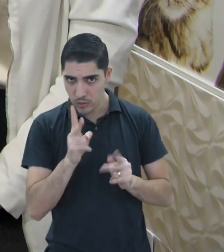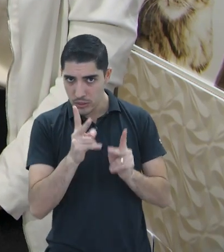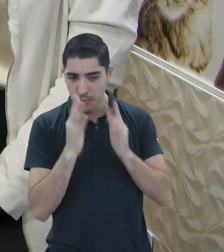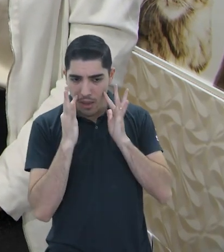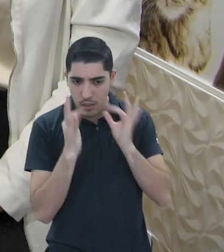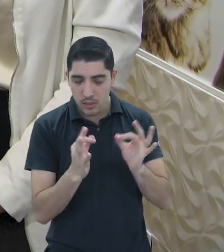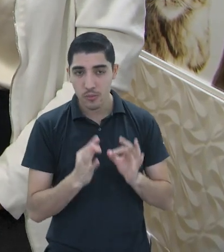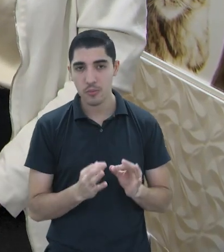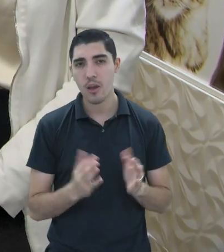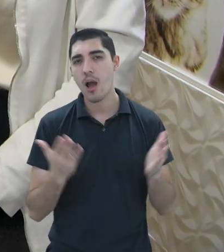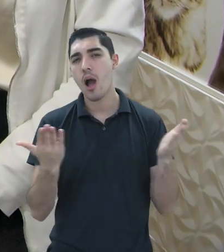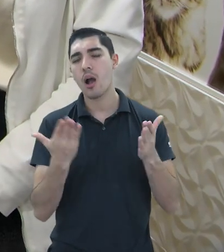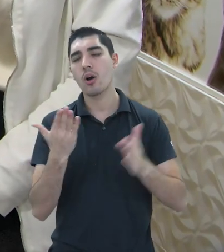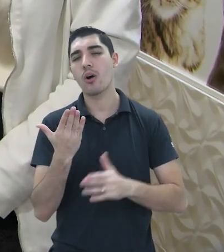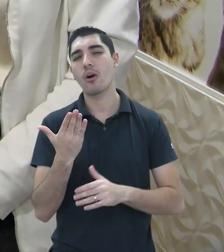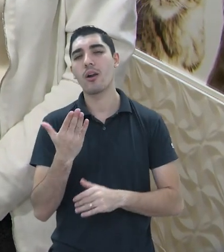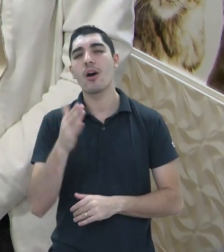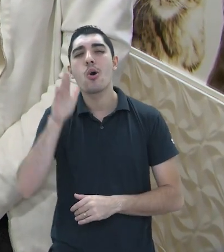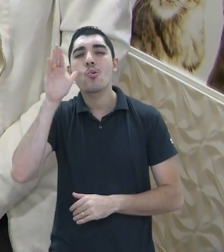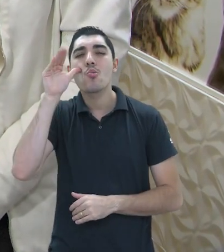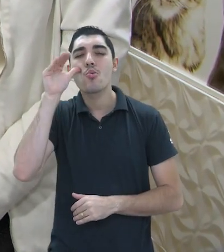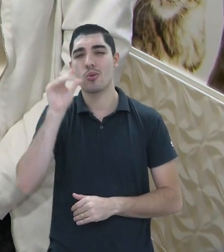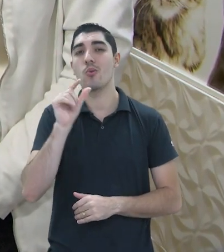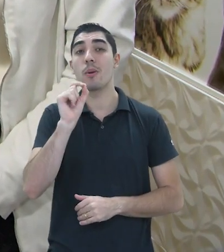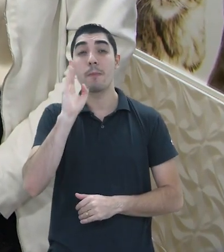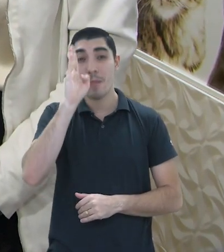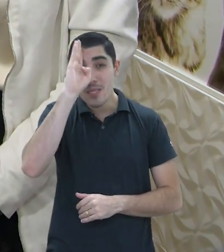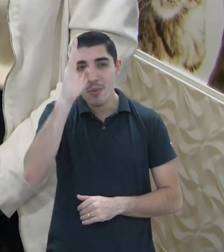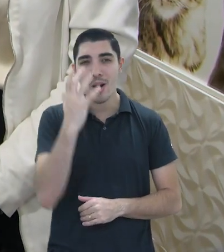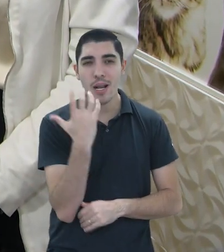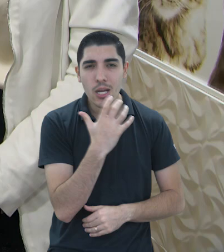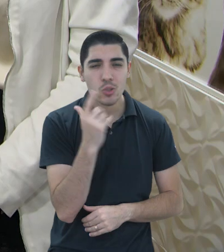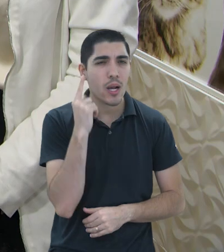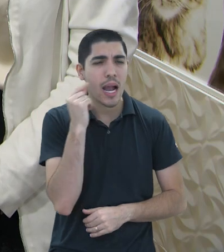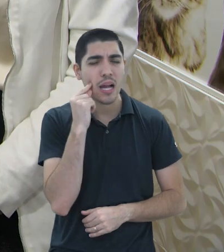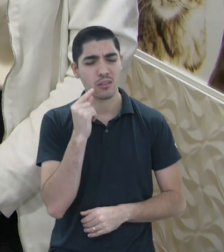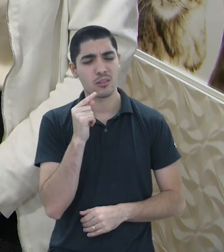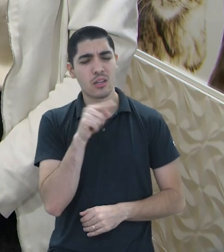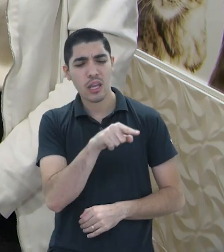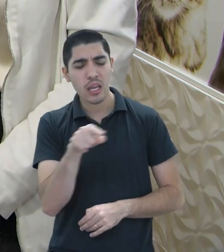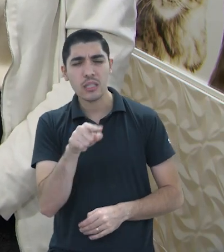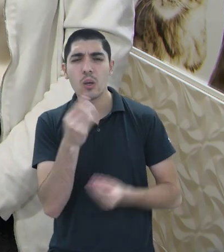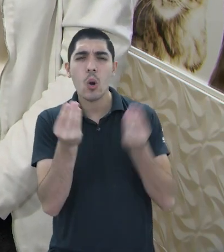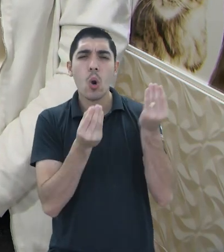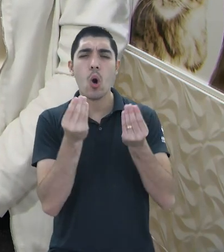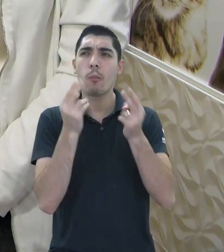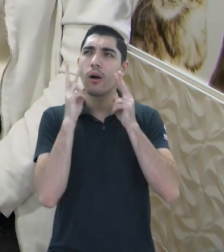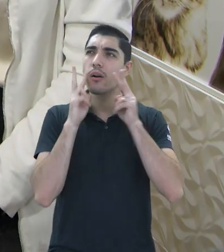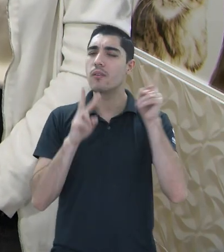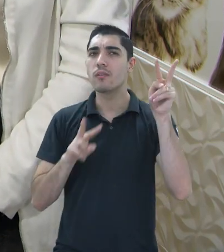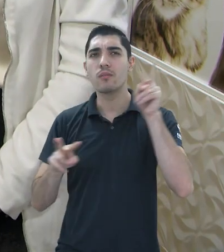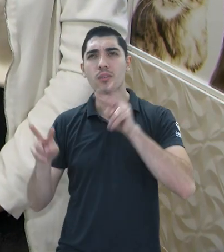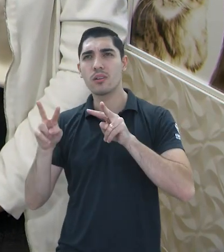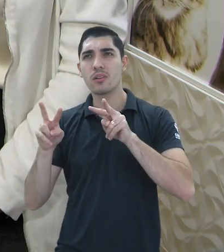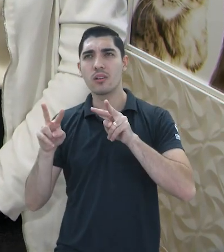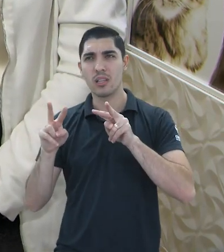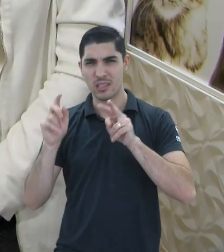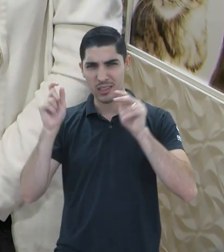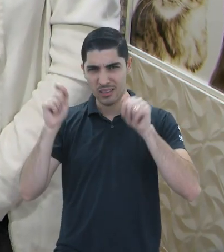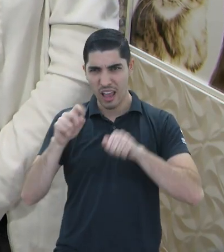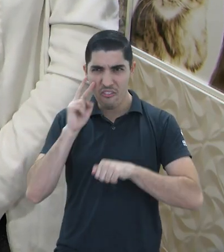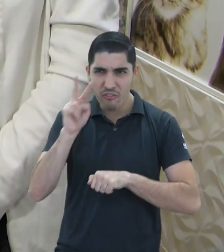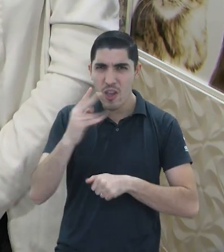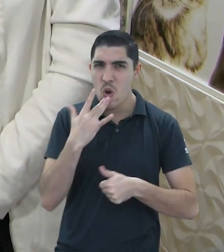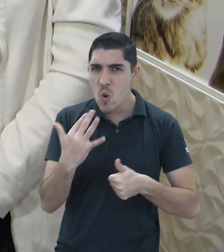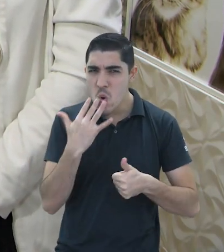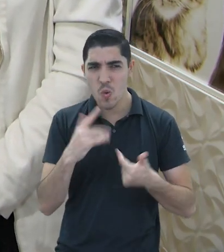Agora uma curiosidade, especialmente quem tem cachorro e gato, é aquilo, como é que será que eles estão enxergando o mundo? Eles enxergam cores, enxergam